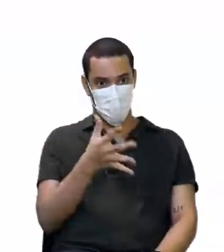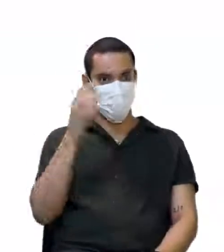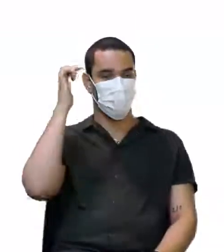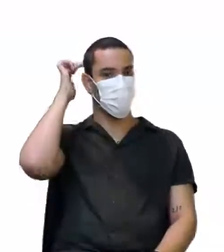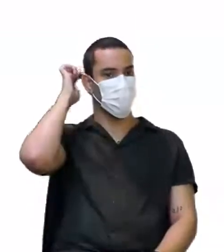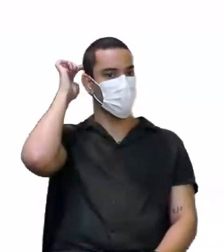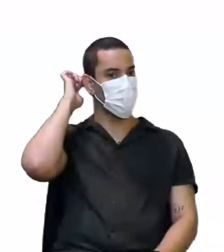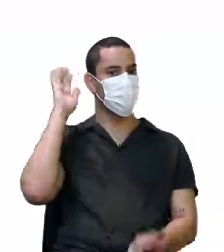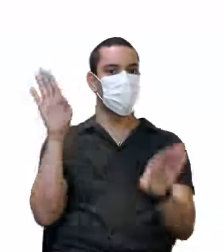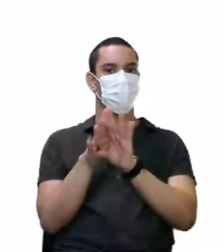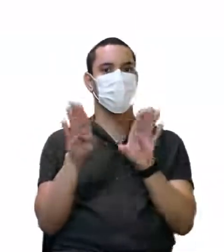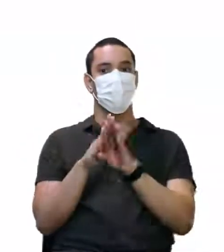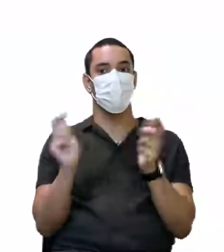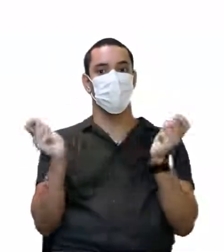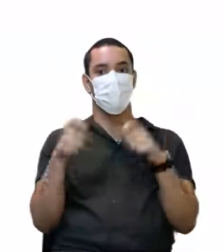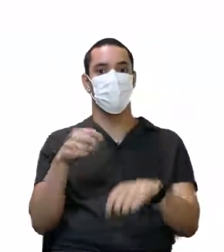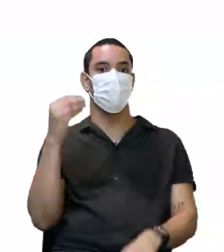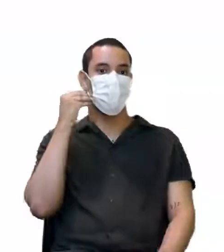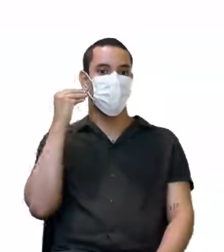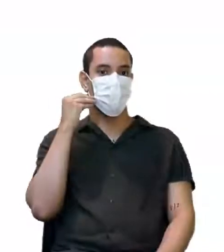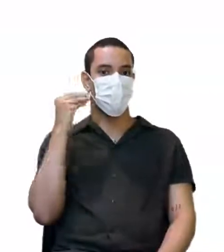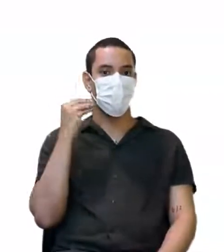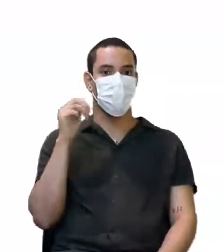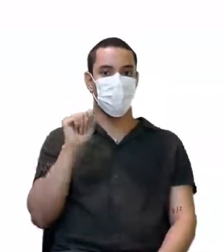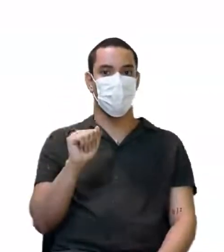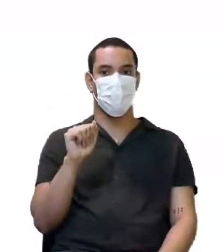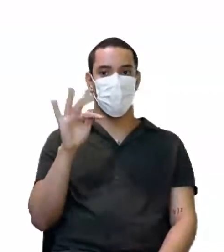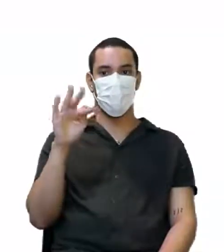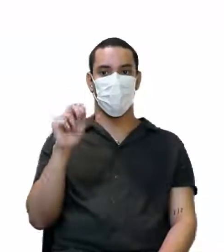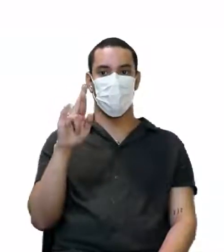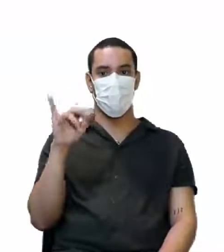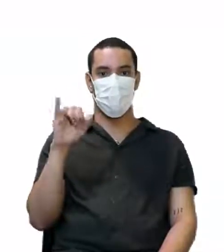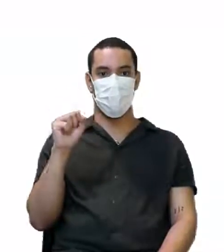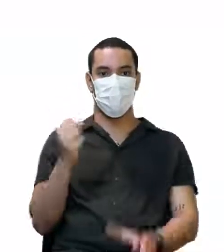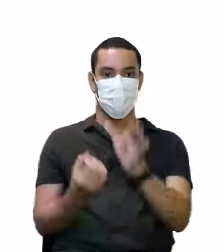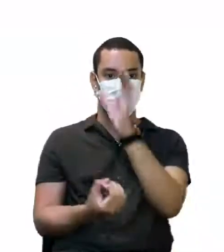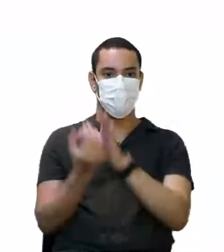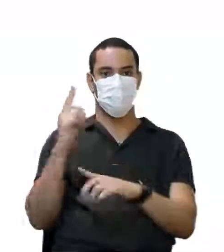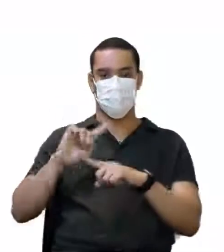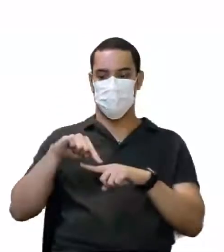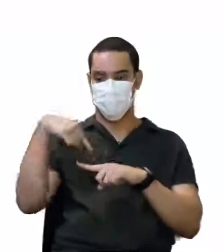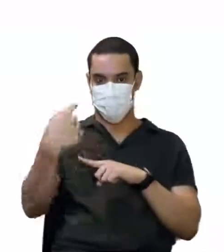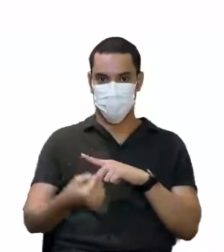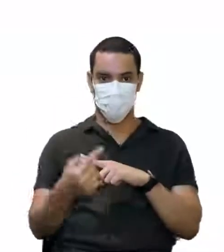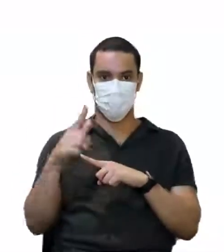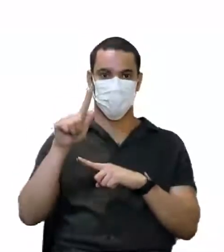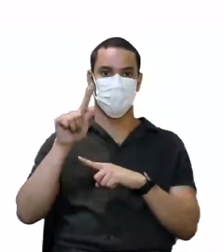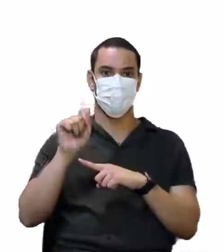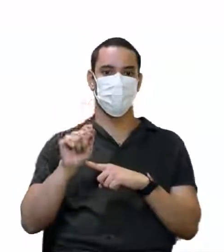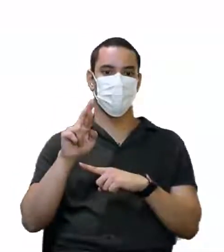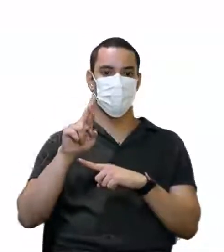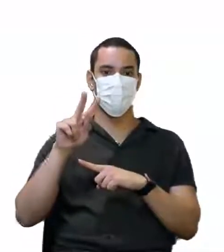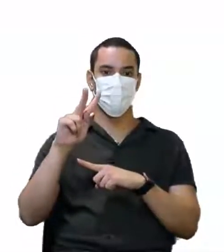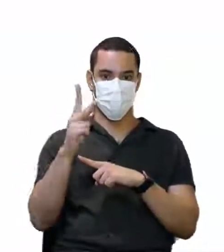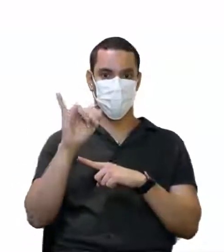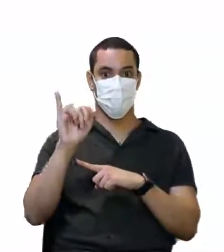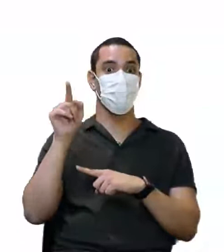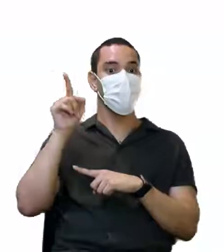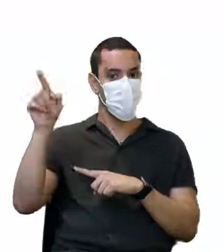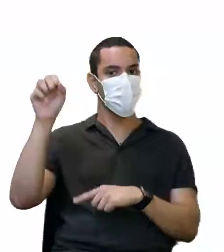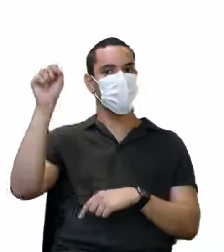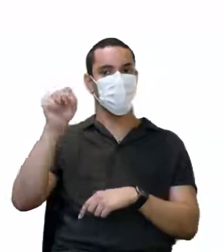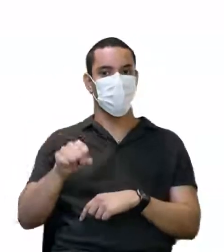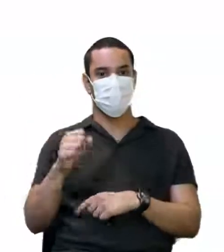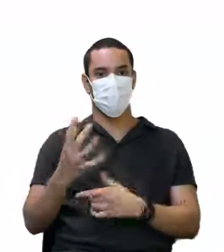anda ganhando força a possibilidade de que o afarensis teria dado origem ao Australopithecus garri, e esse sim esteja